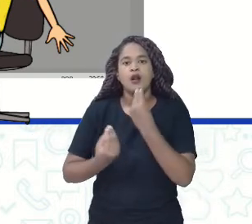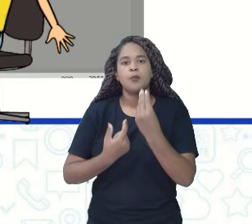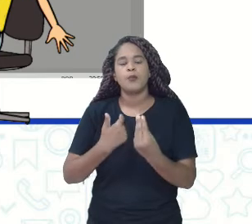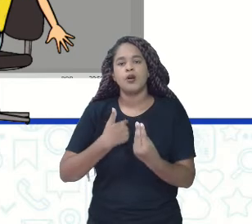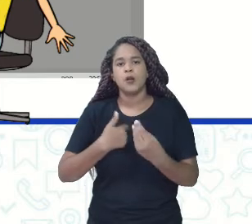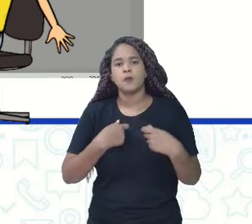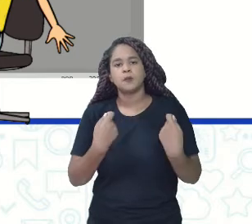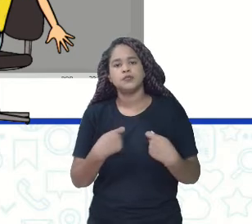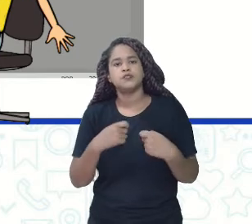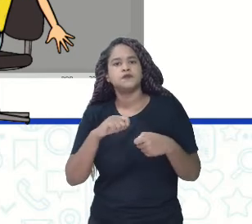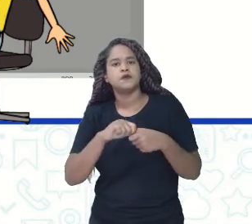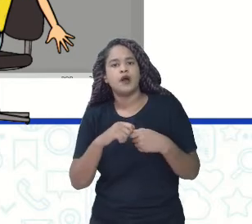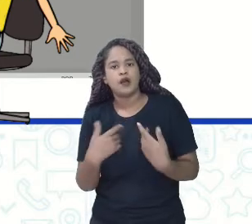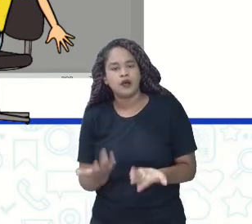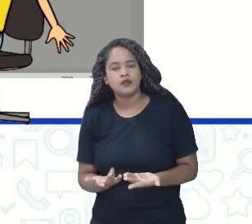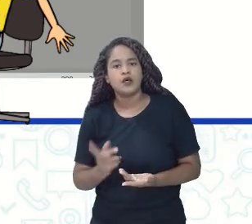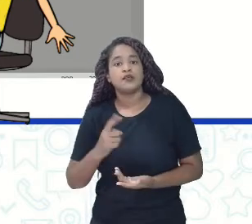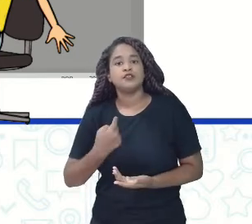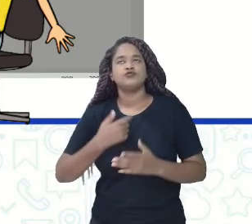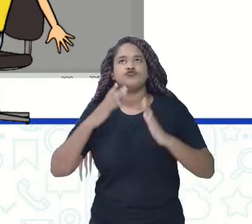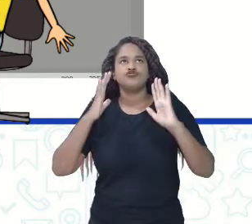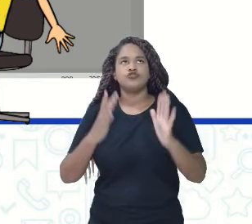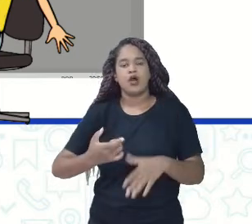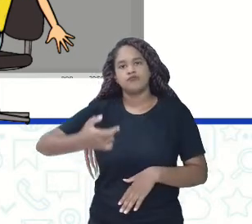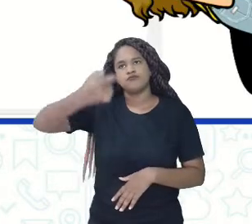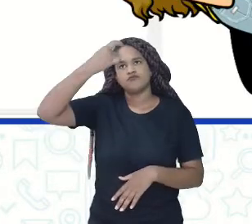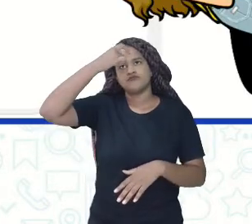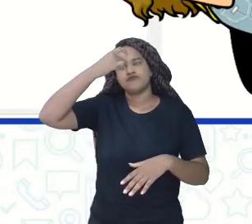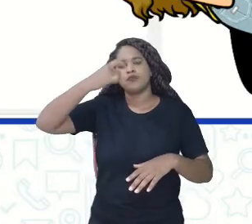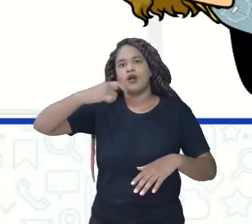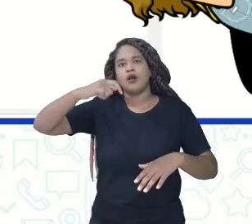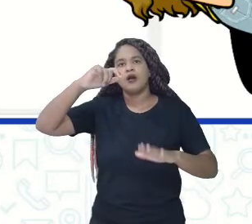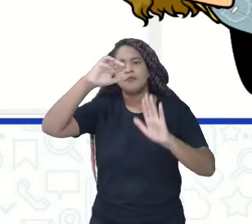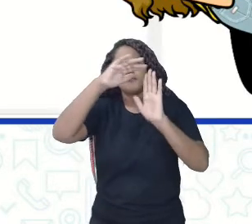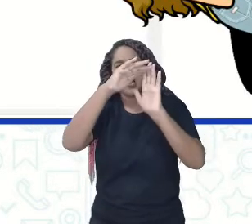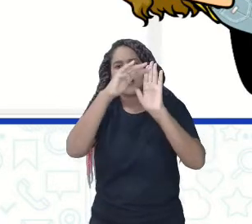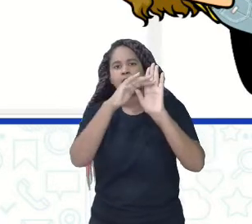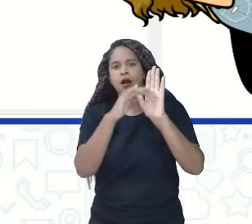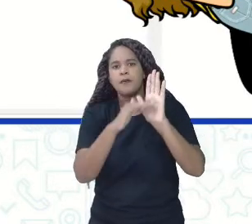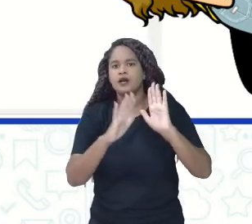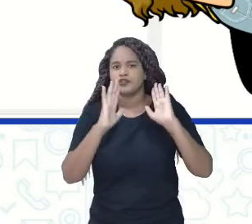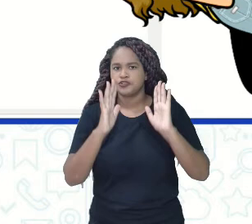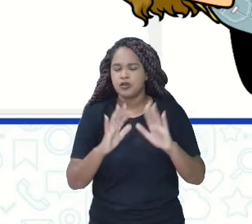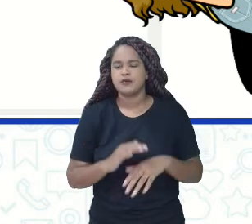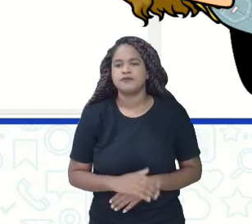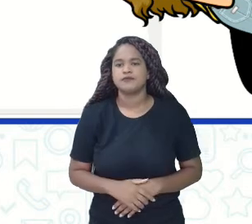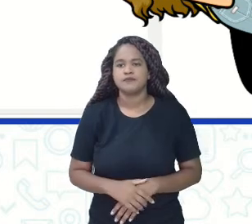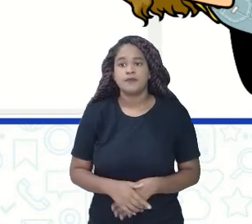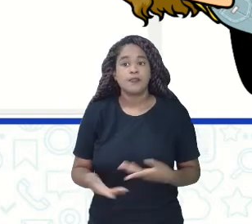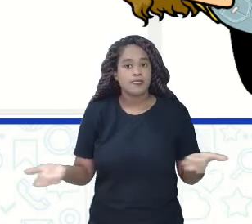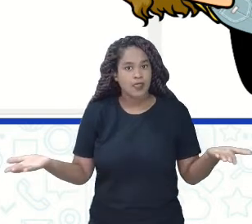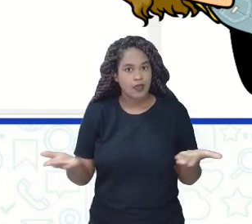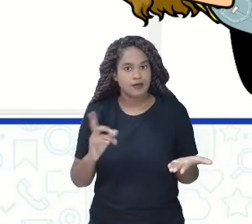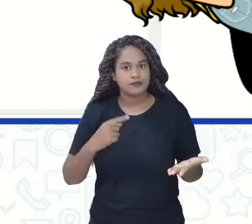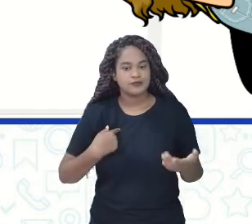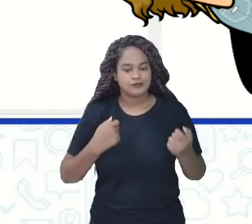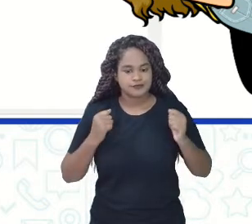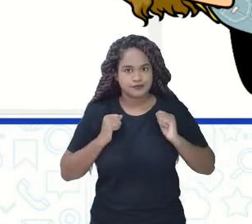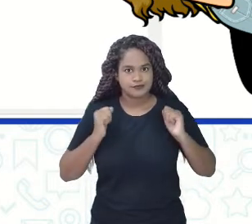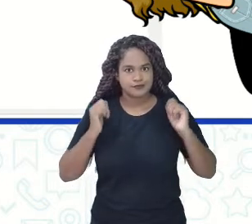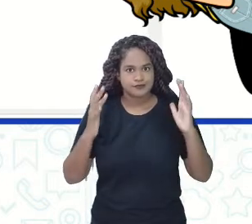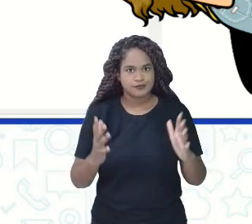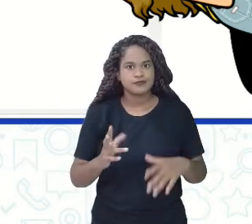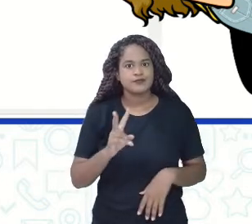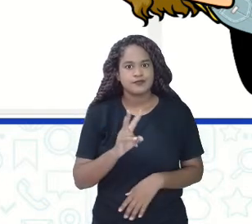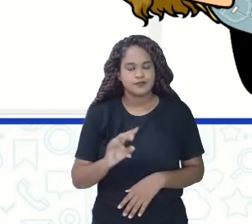fazer, a gente já cria uma ordem na nossa cabeça. E agora a gente vai começar a fazer a execução disso. Olha o que é que ele está dizendo aqui, ó. A gente